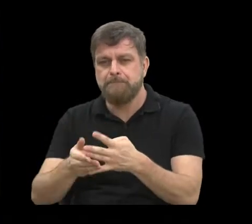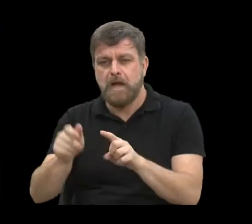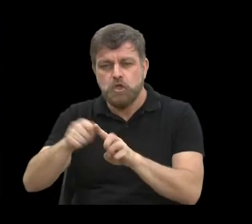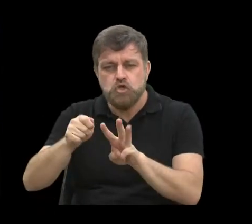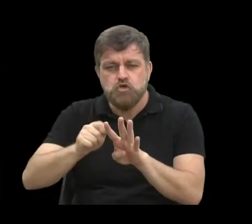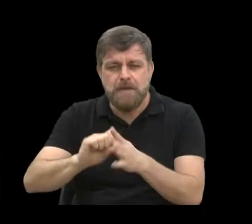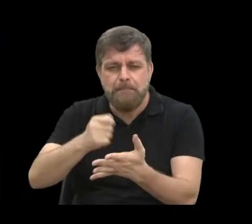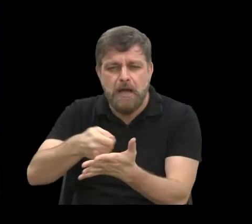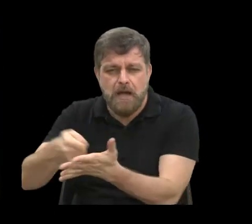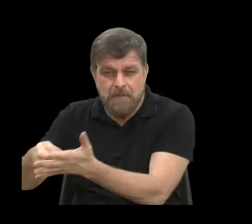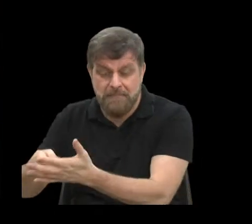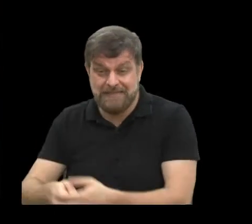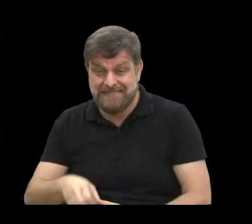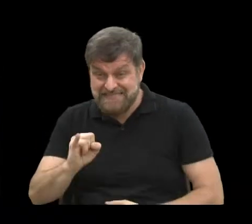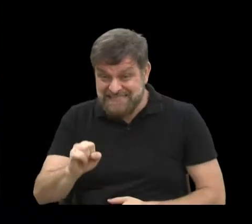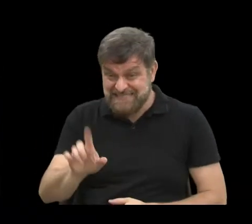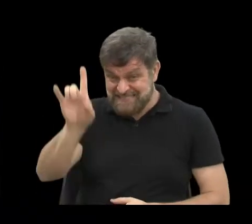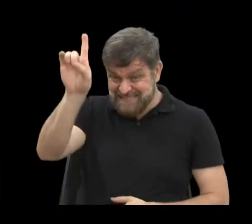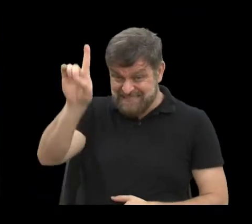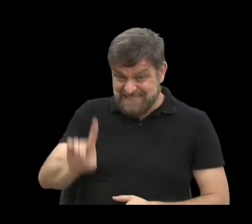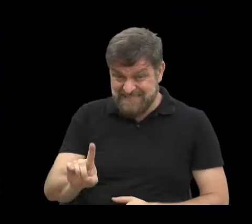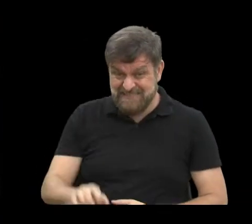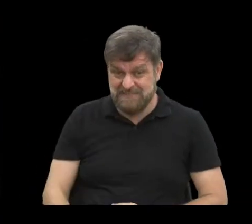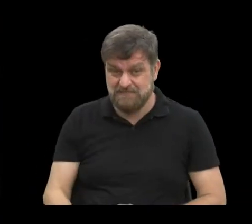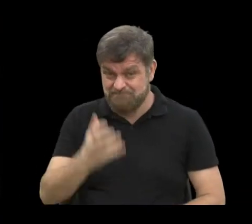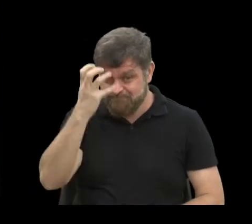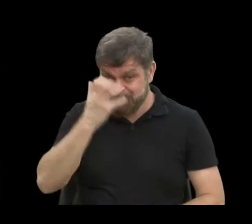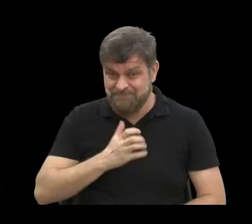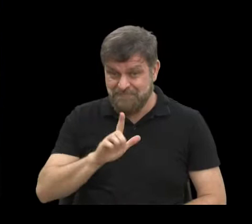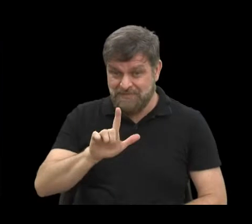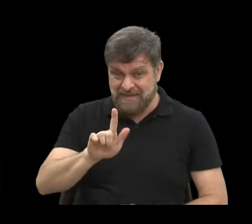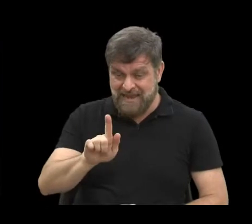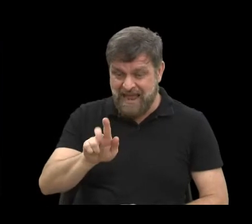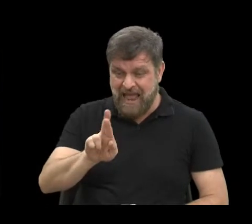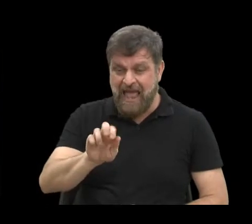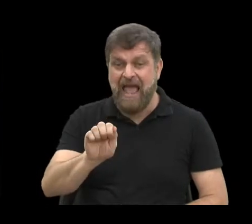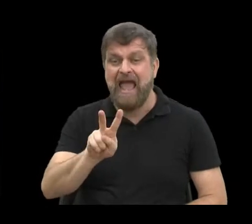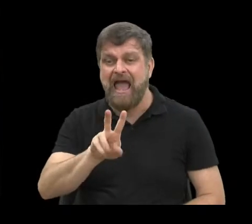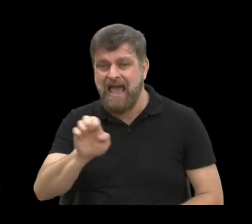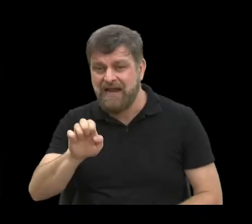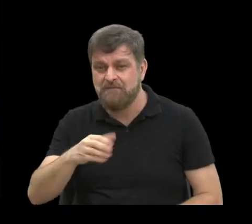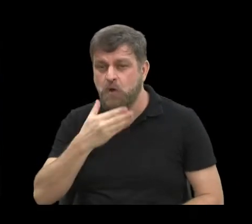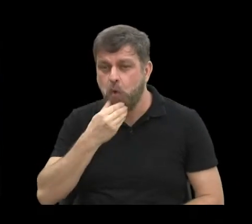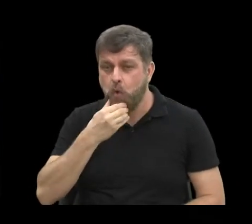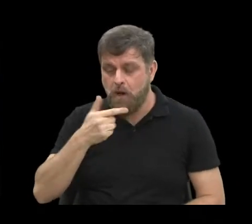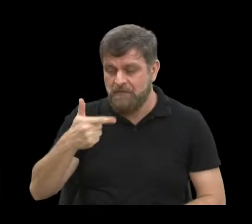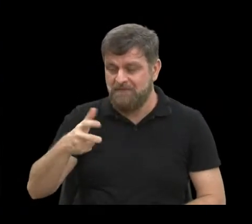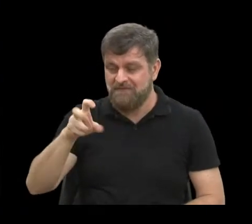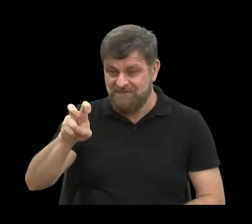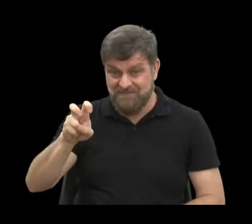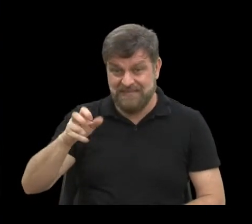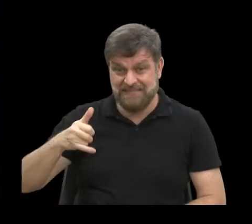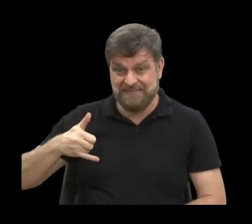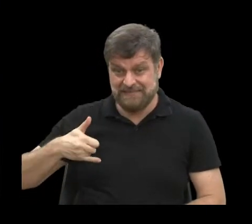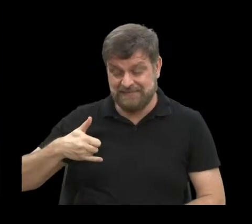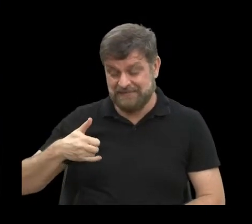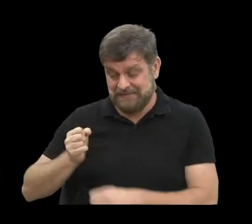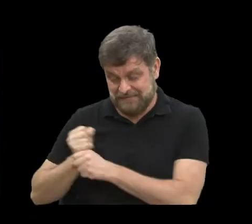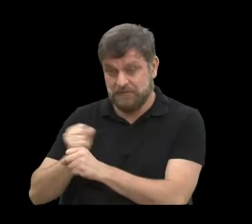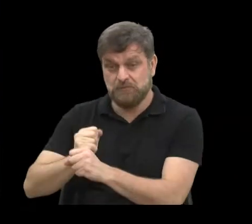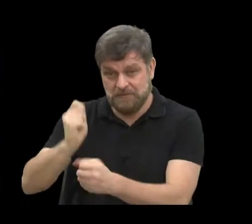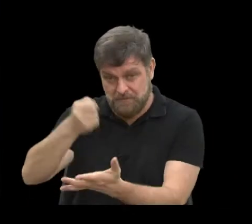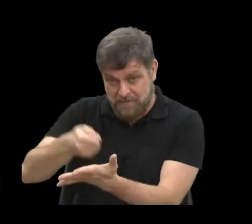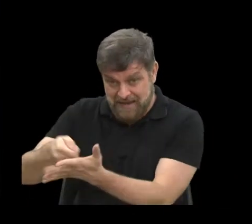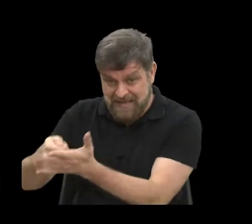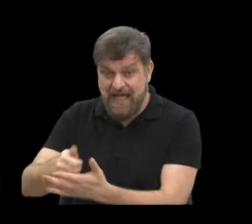deficiência for considerada grave, para o homem vai ser necessário 25 anos de tempo de contribuição e para a mulher